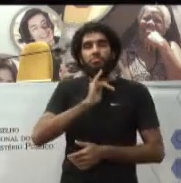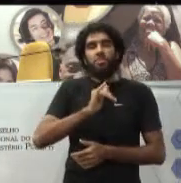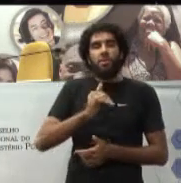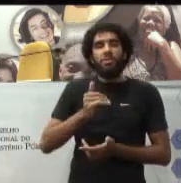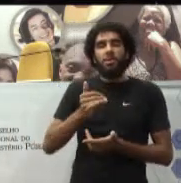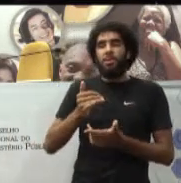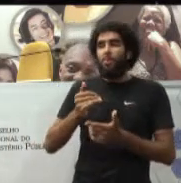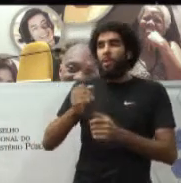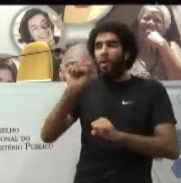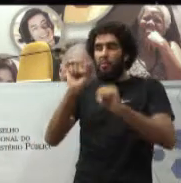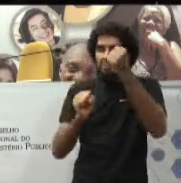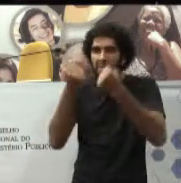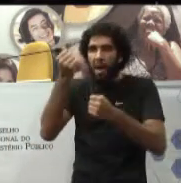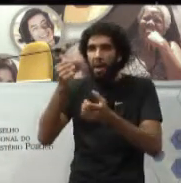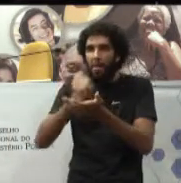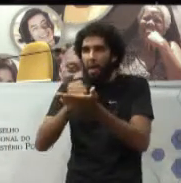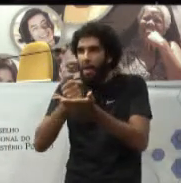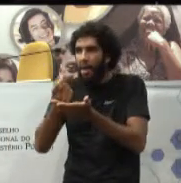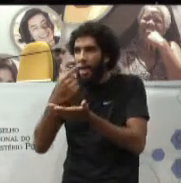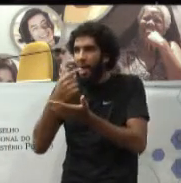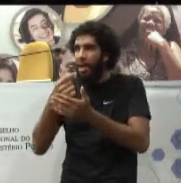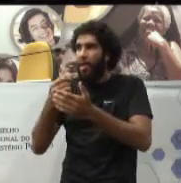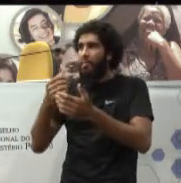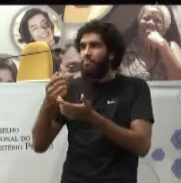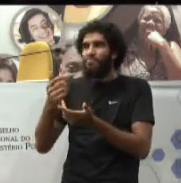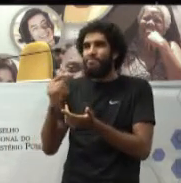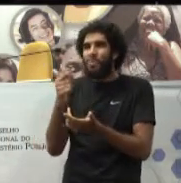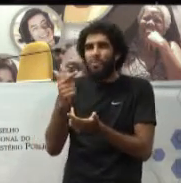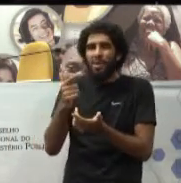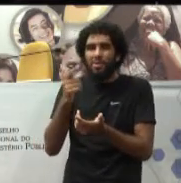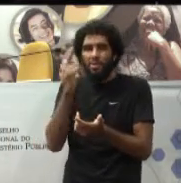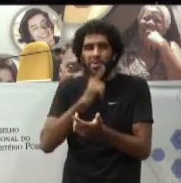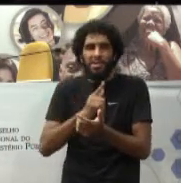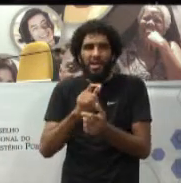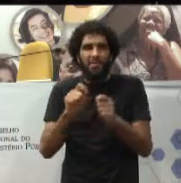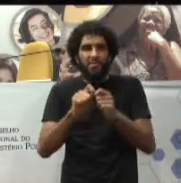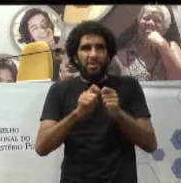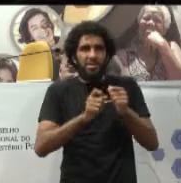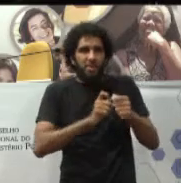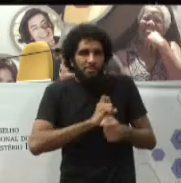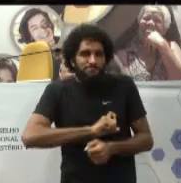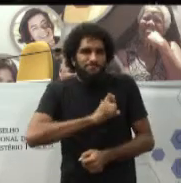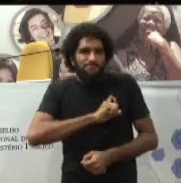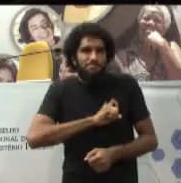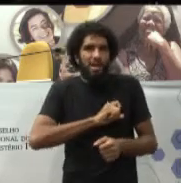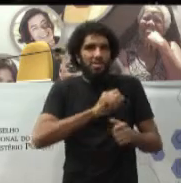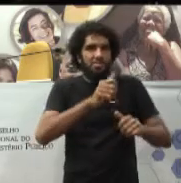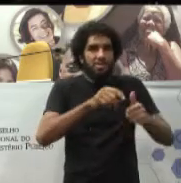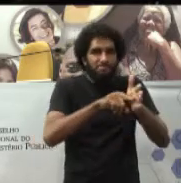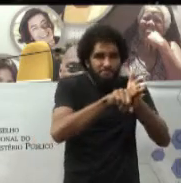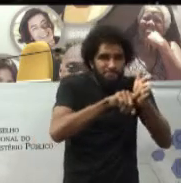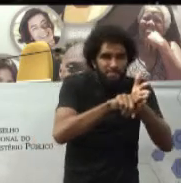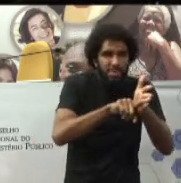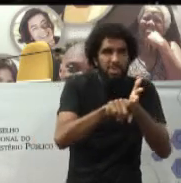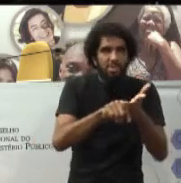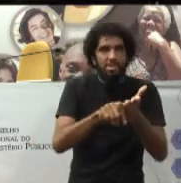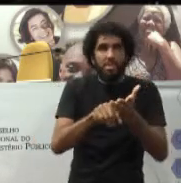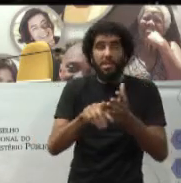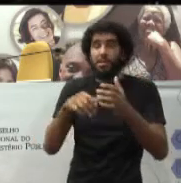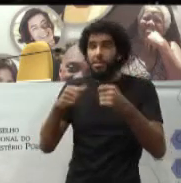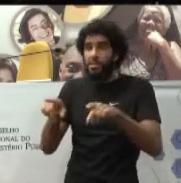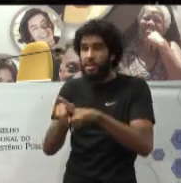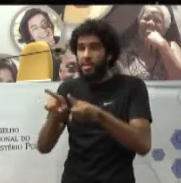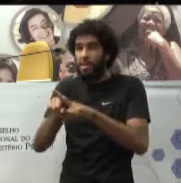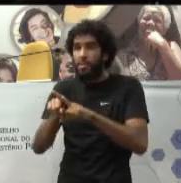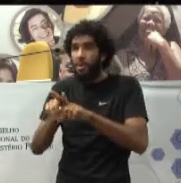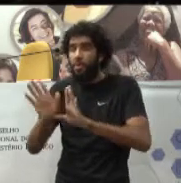tem noção você não é aberta para que você possa fiscalizar essa pesquisa em outra coisa tomo muito cuidado com a